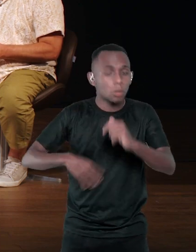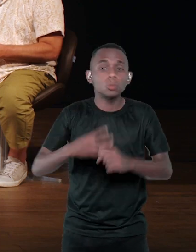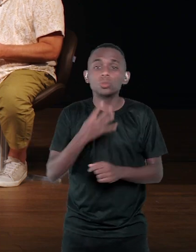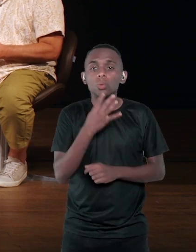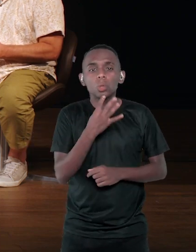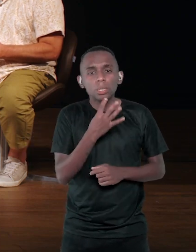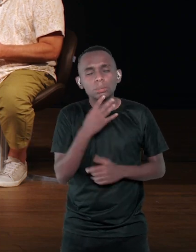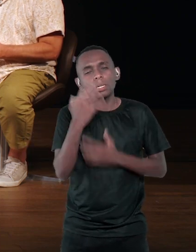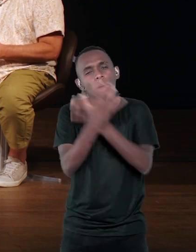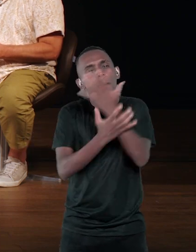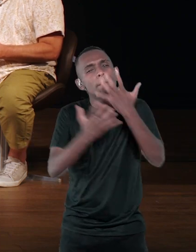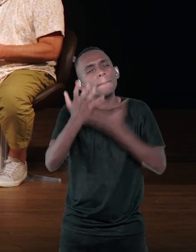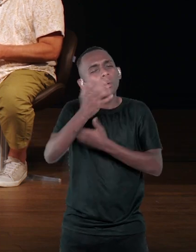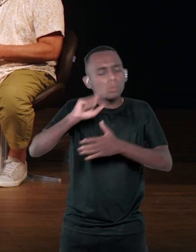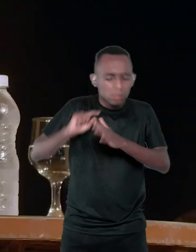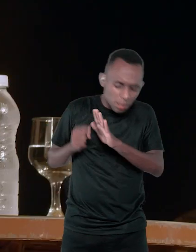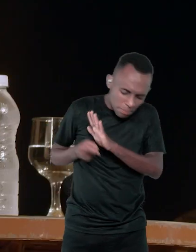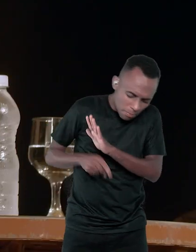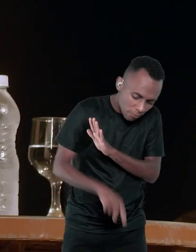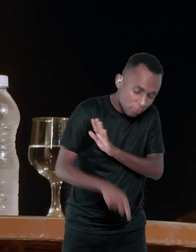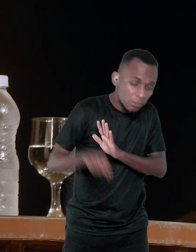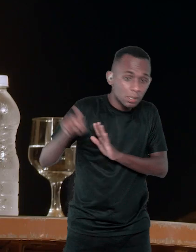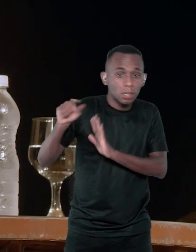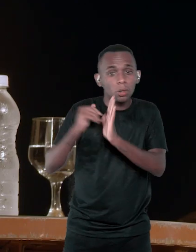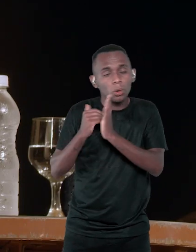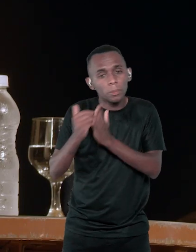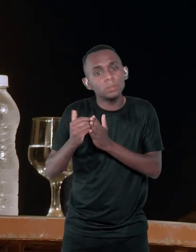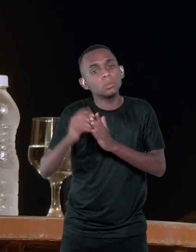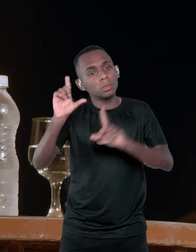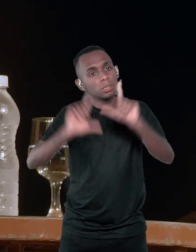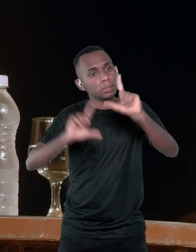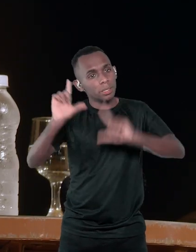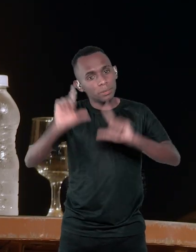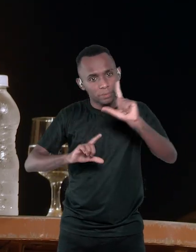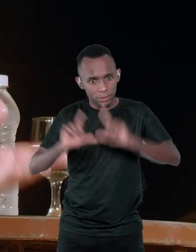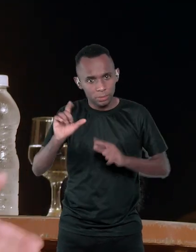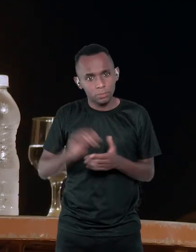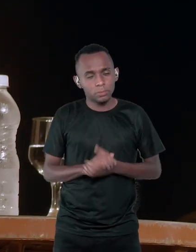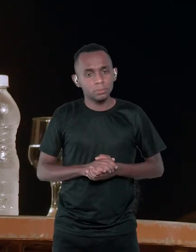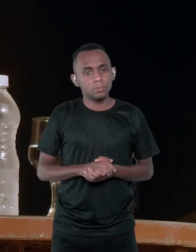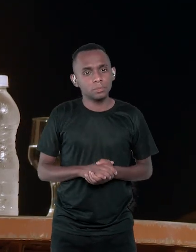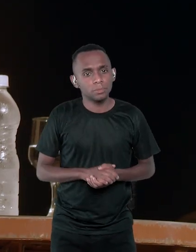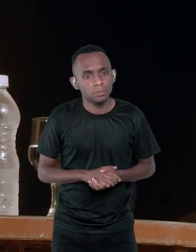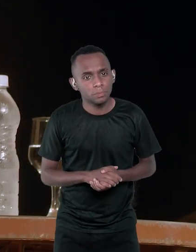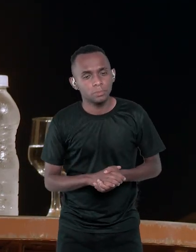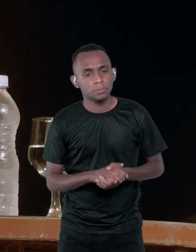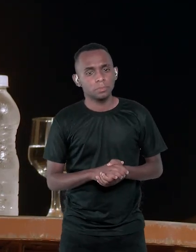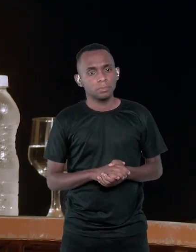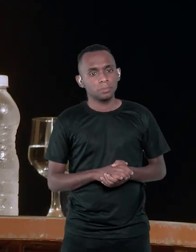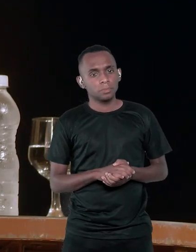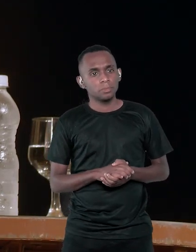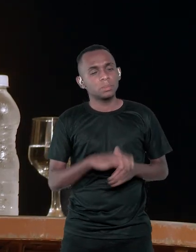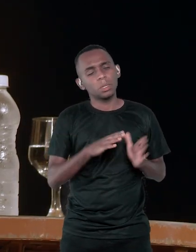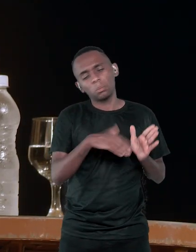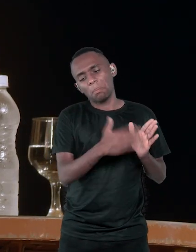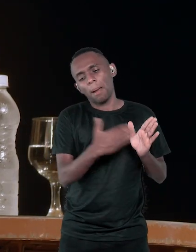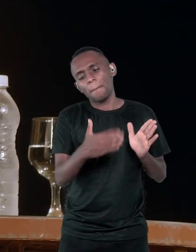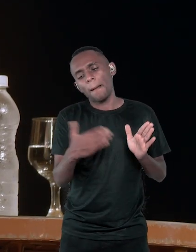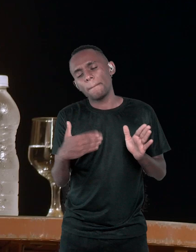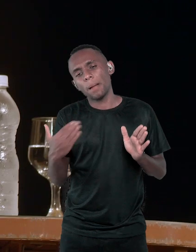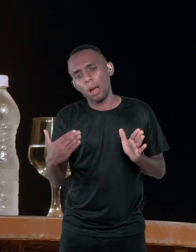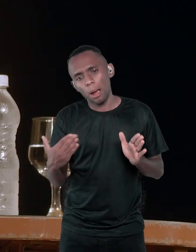conhecedor de música profundo, quando ele começou na MTV, e em toda essa sequência de